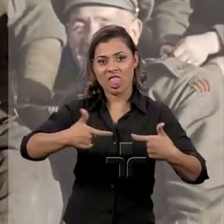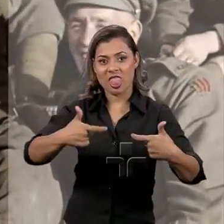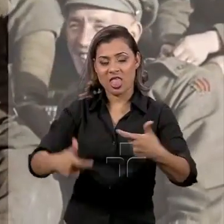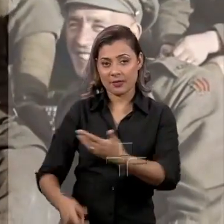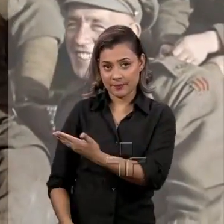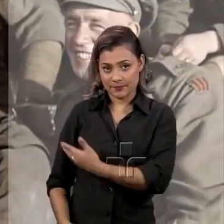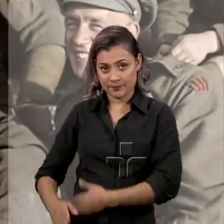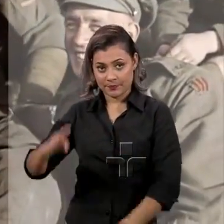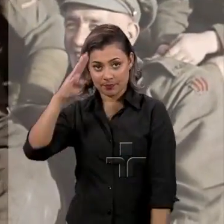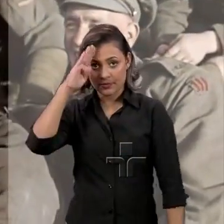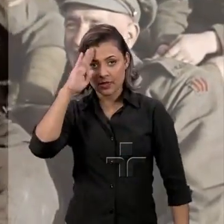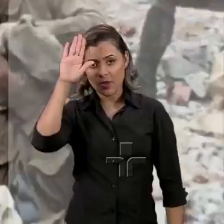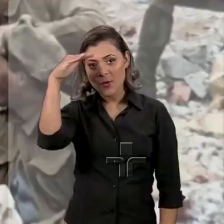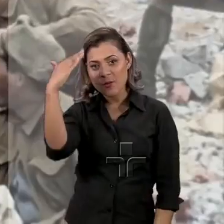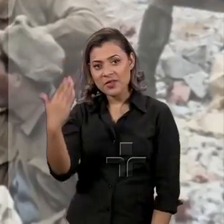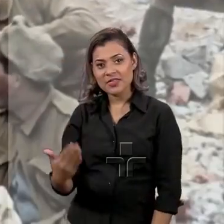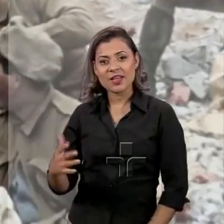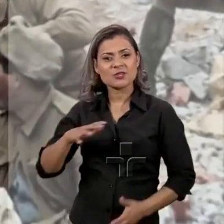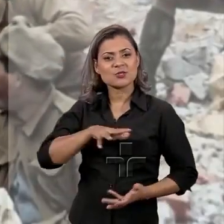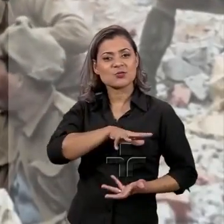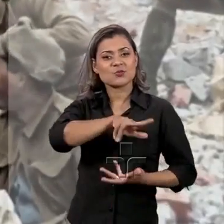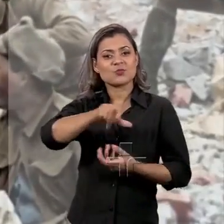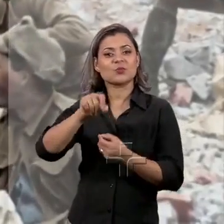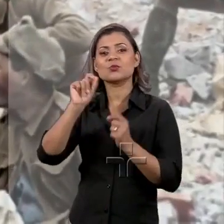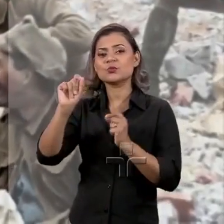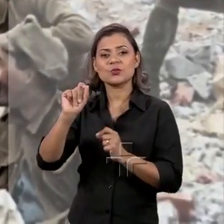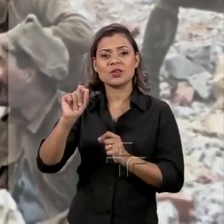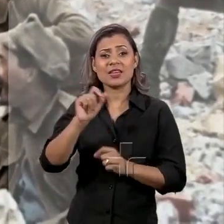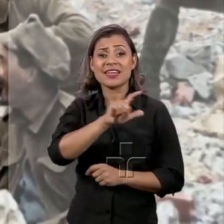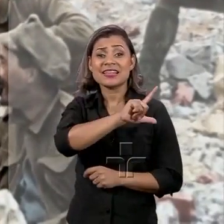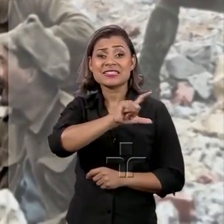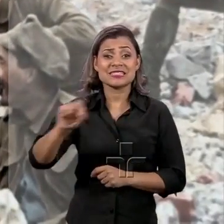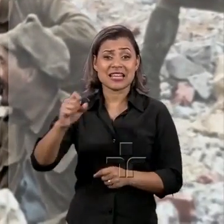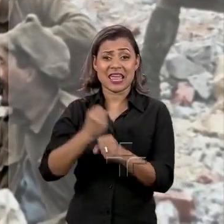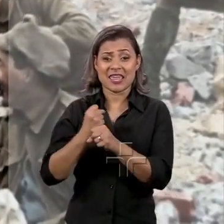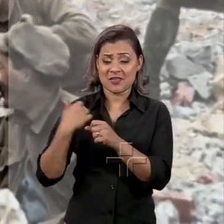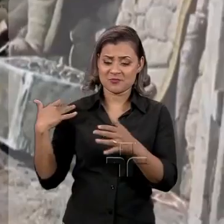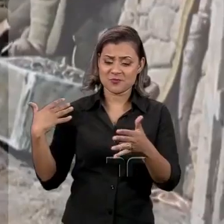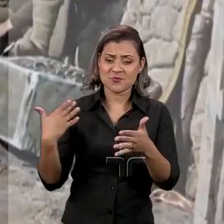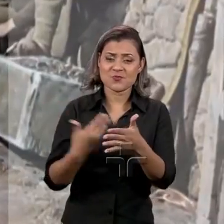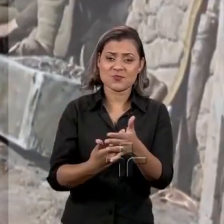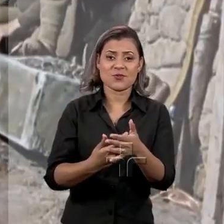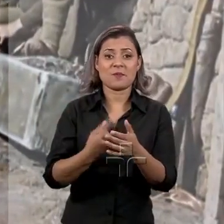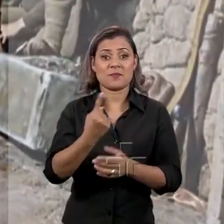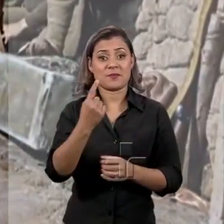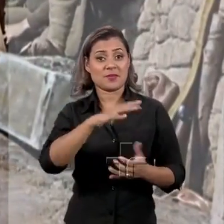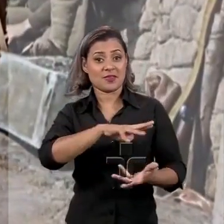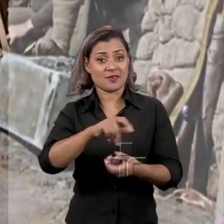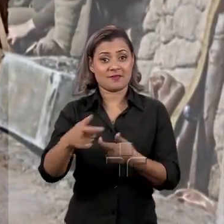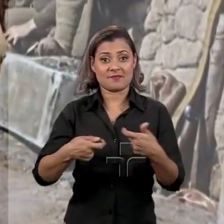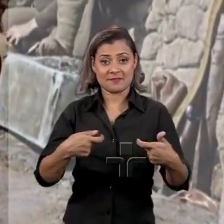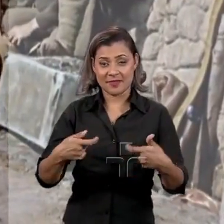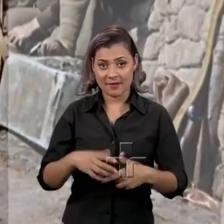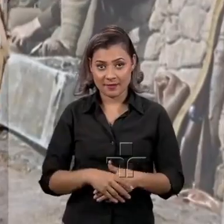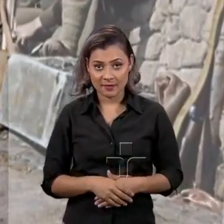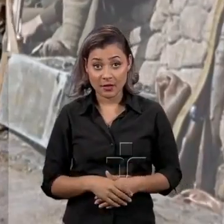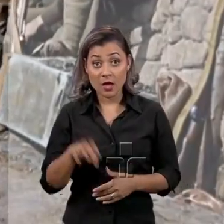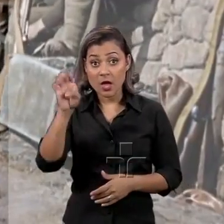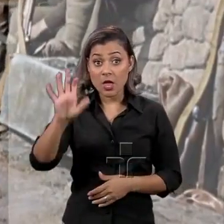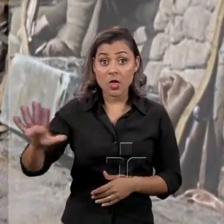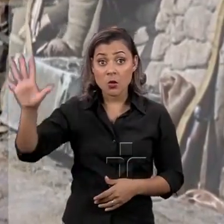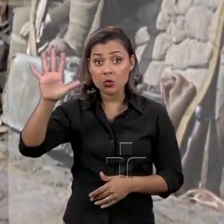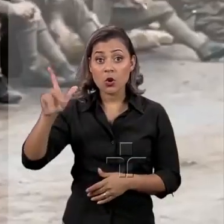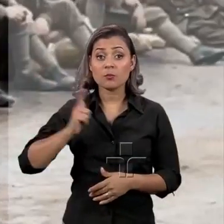entre muitas homenagens ao redor do mundo para celebrar o centenário do fim da Primeira Guerra. Em 1914, a Europa